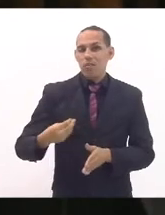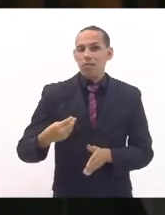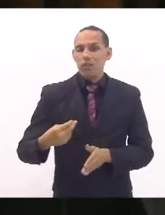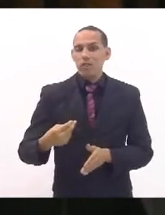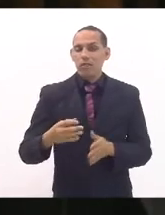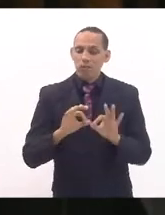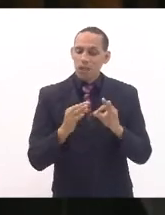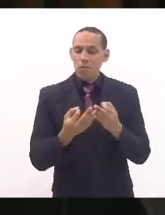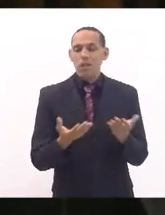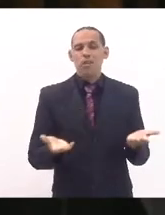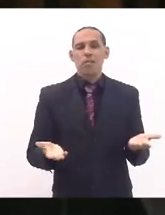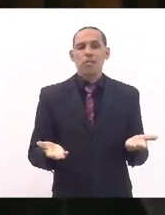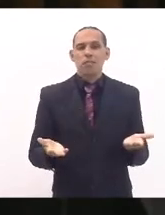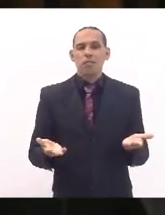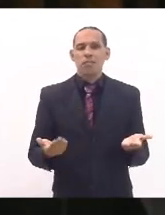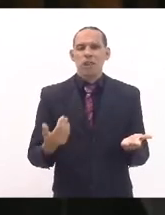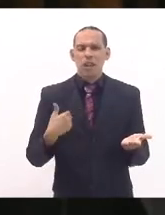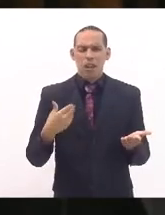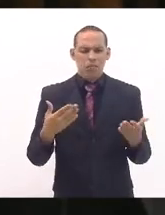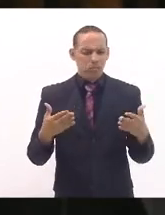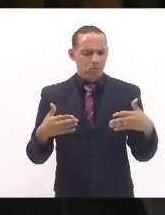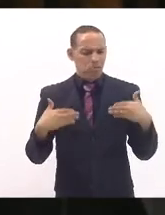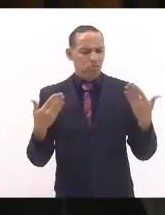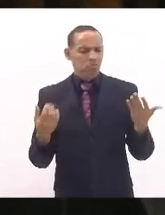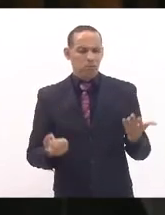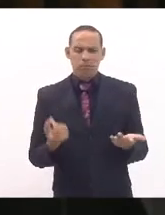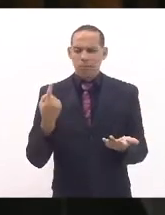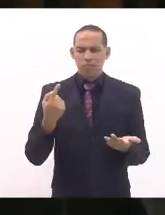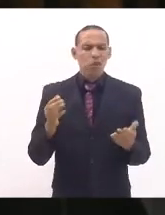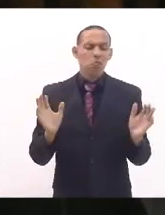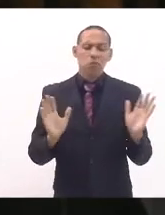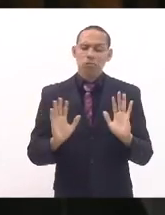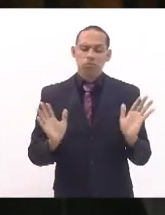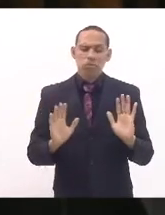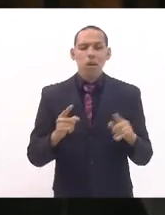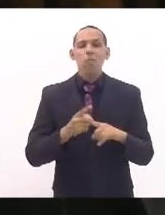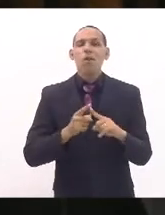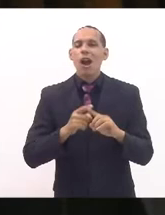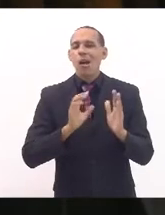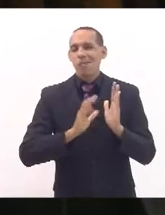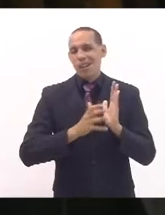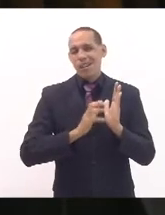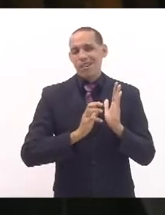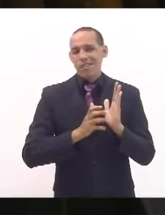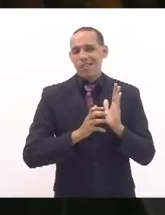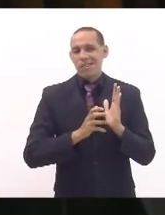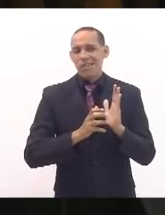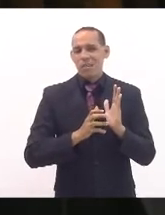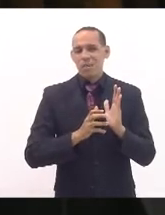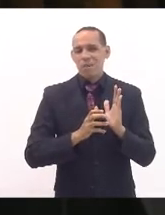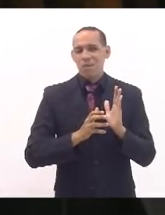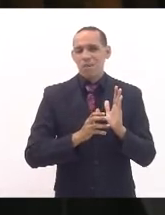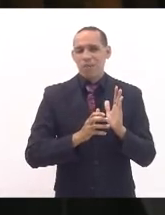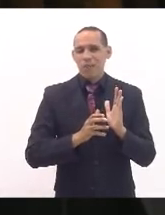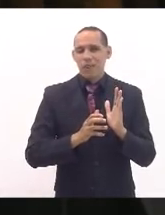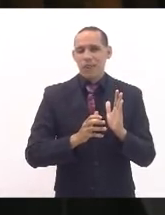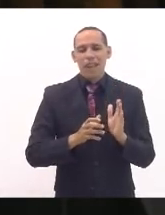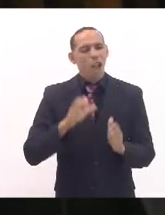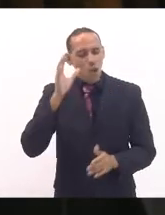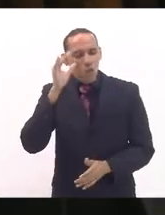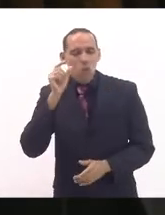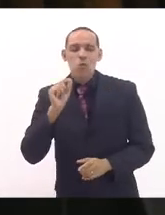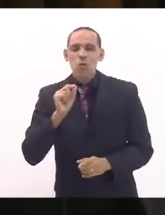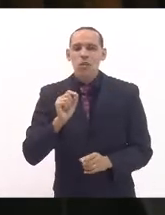E não me causa estranheza, porque justamente esse partido, que curiosamente defende ao mesmo tempo